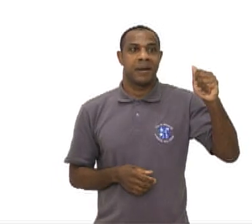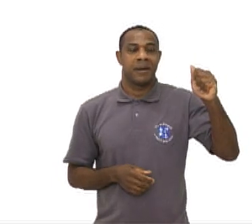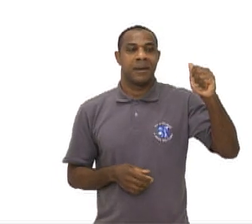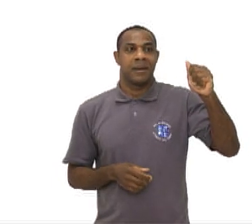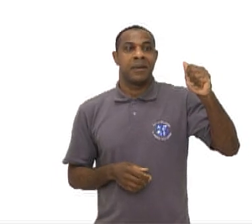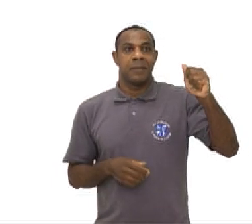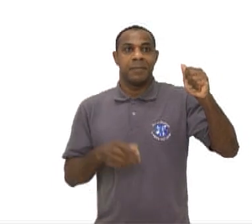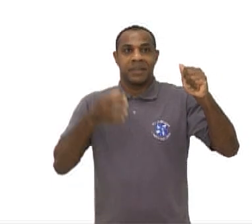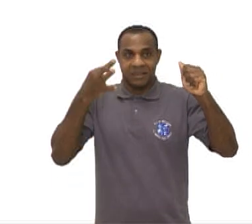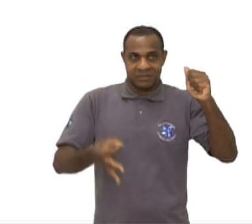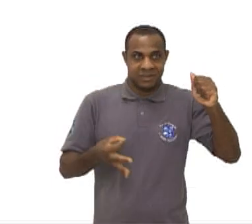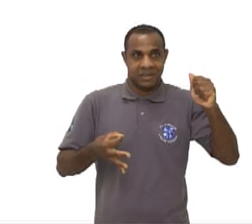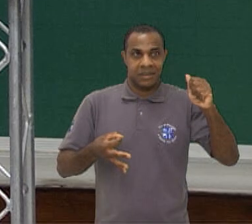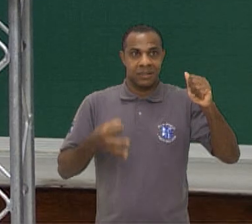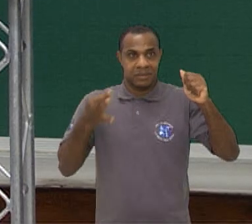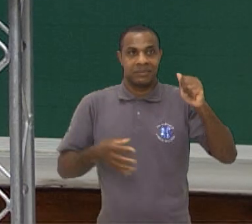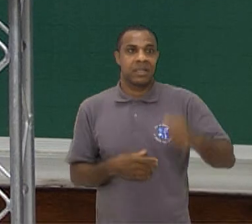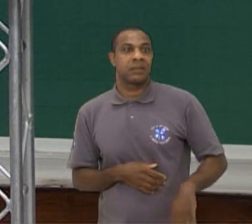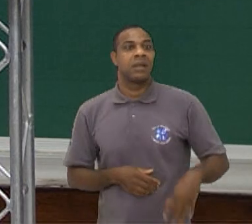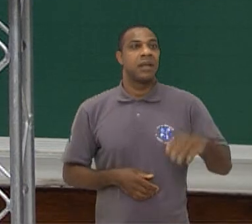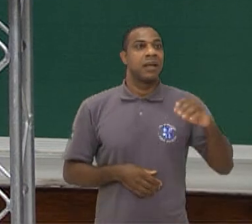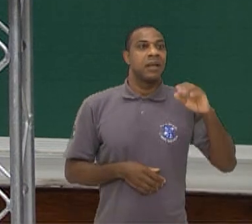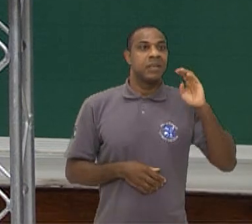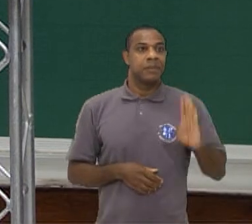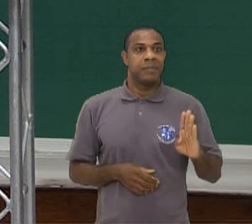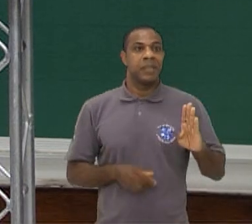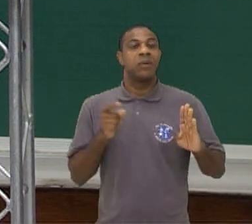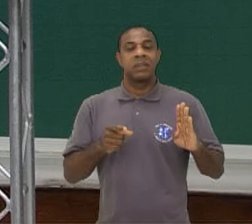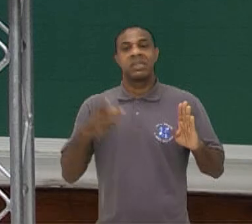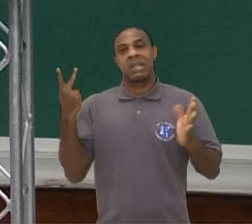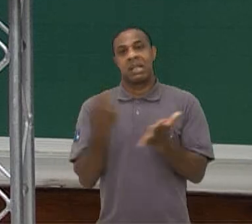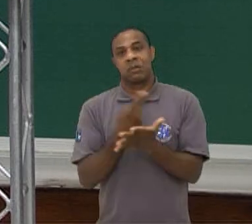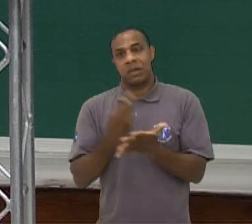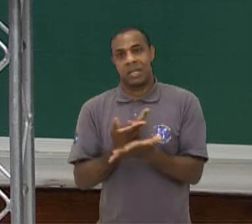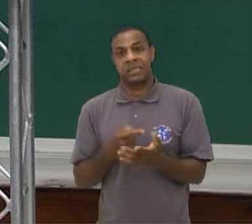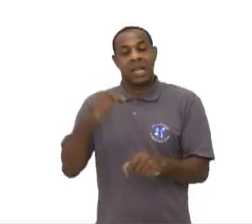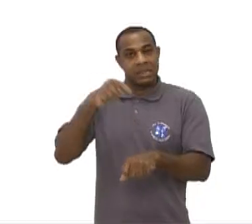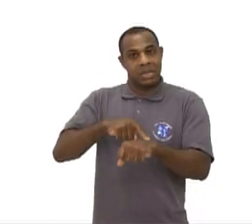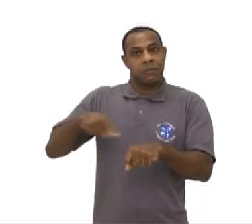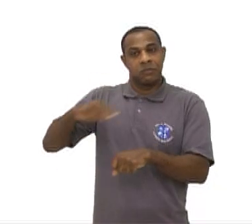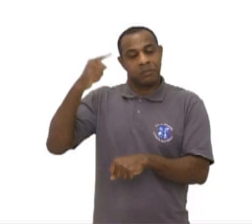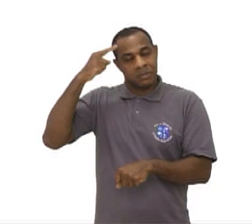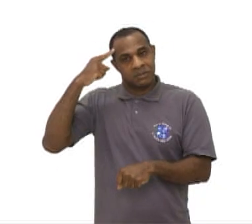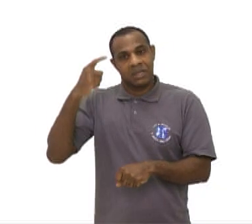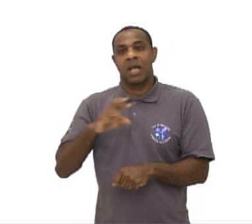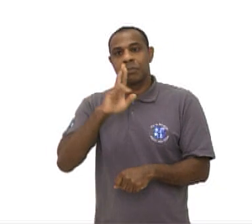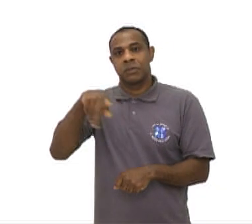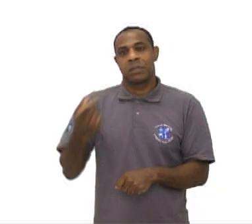favor. A afirmativa está incorreta, um tempo para vocês.